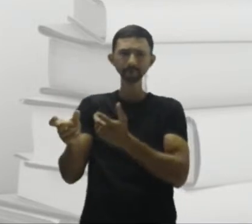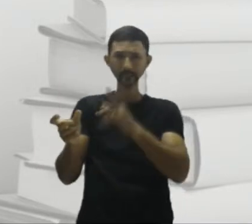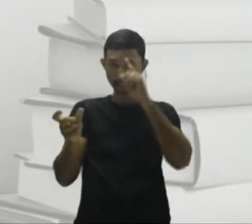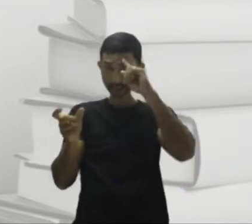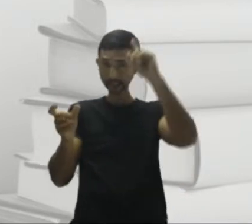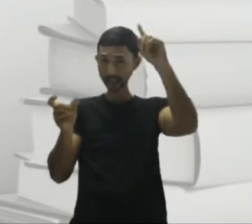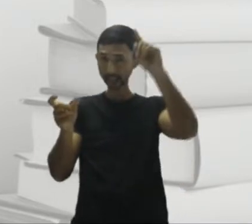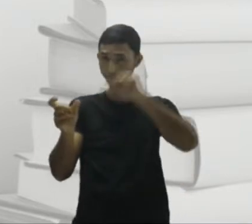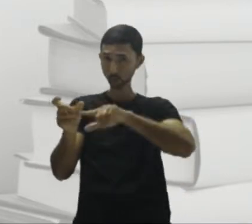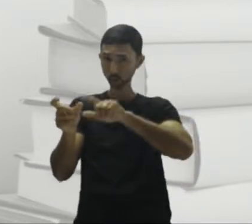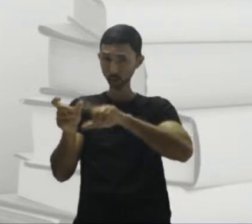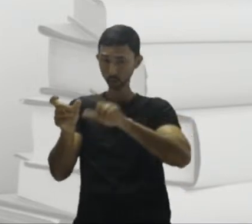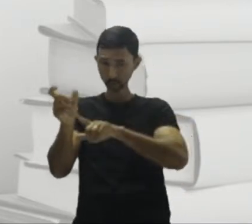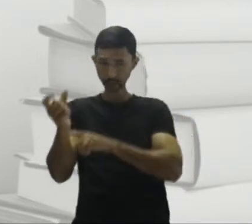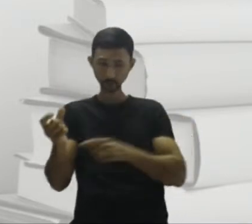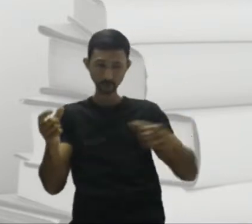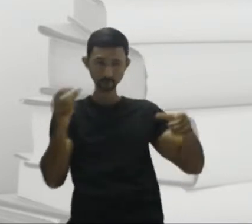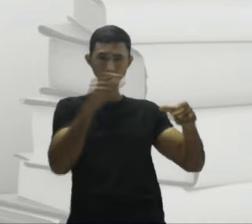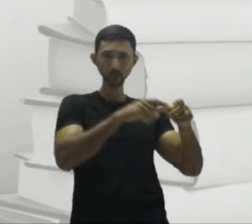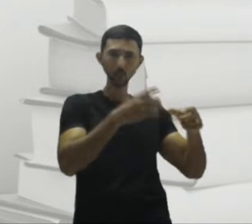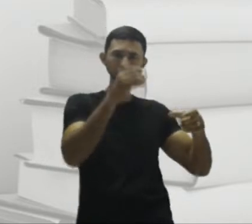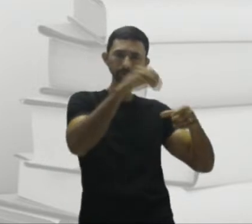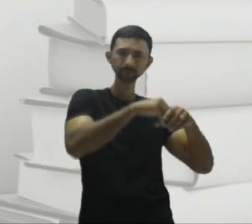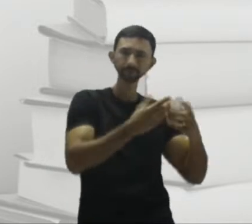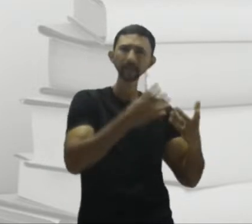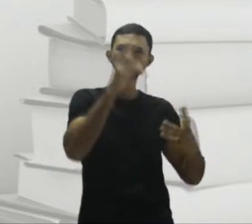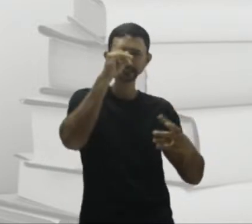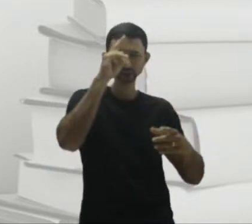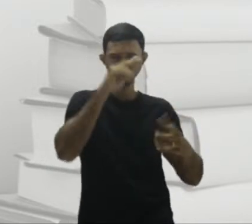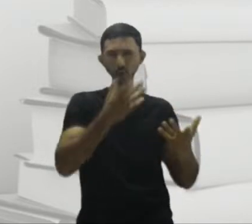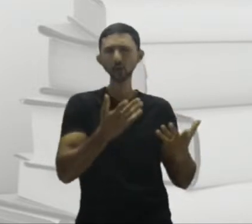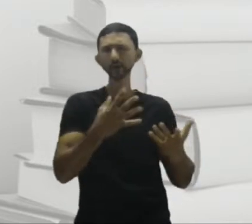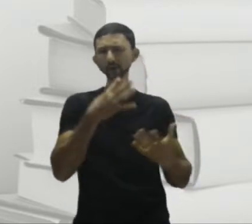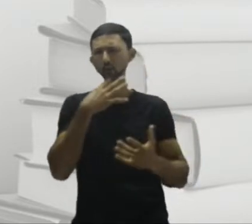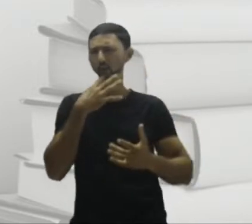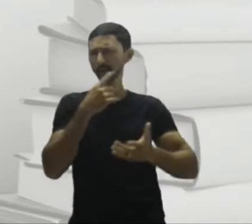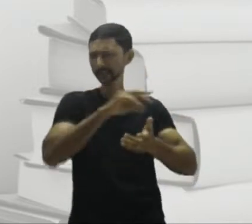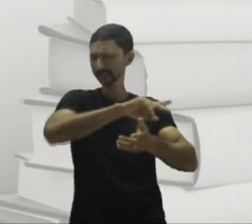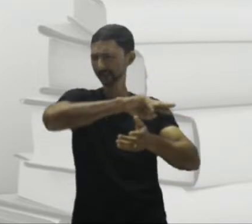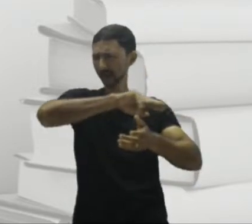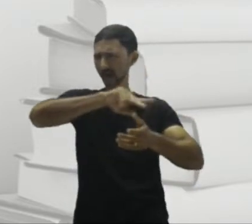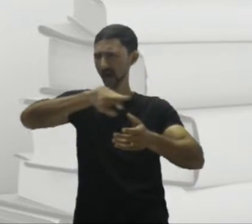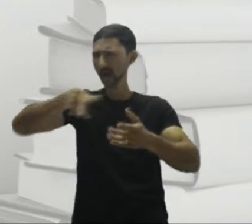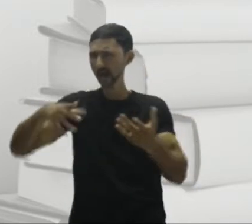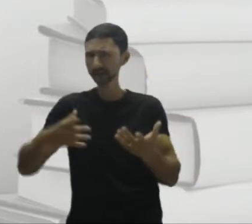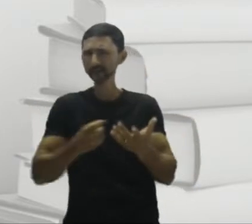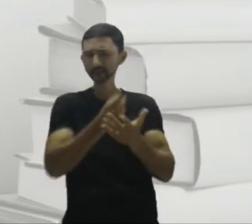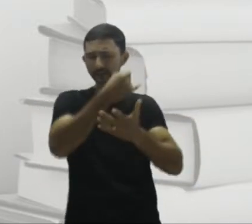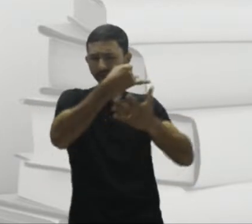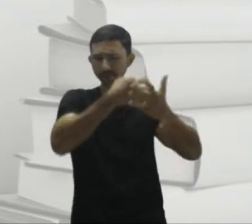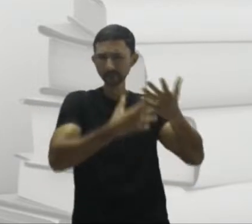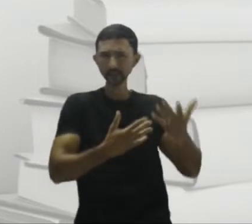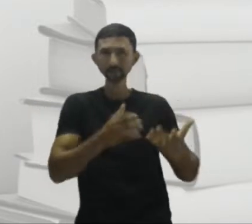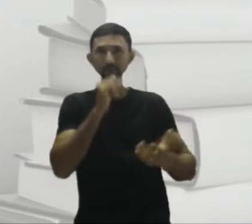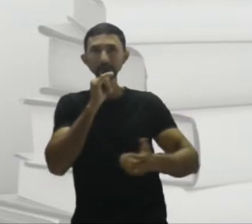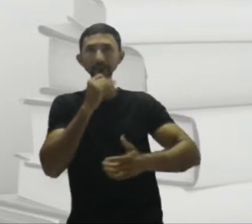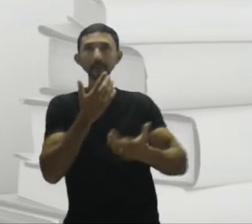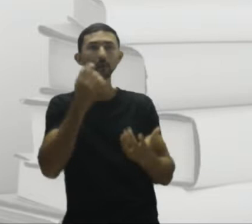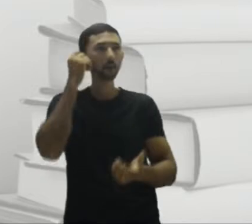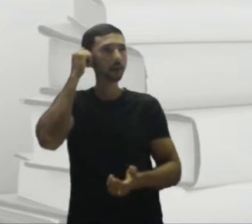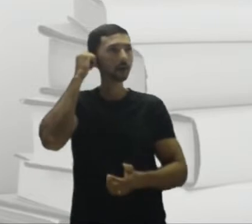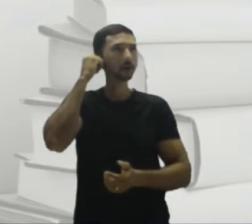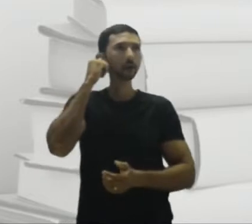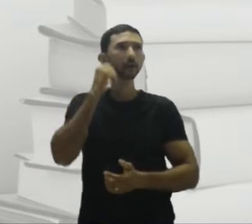desses seres fantásticos, certo? E vocês conhecem muitos, em várias narrativas que vocês já leram. Vocês com certeza